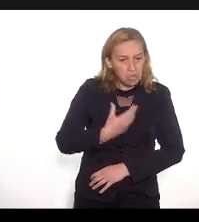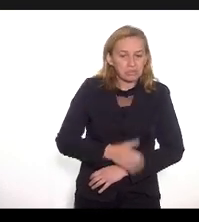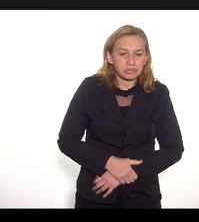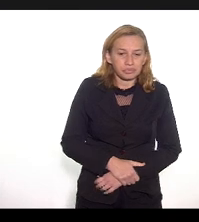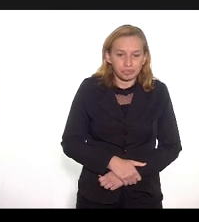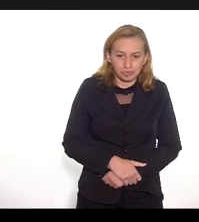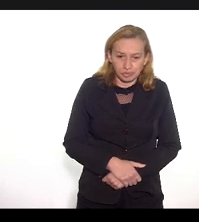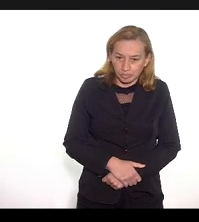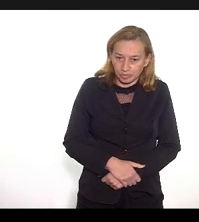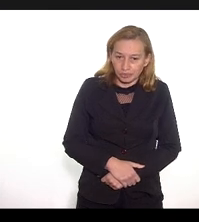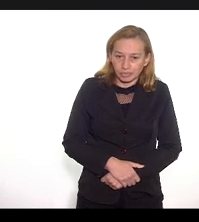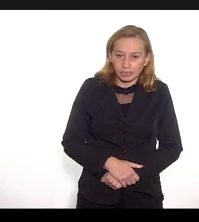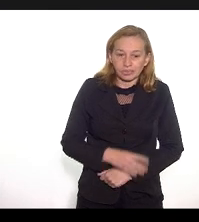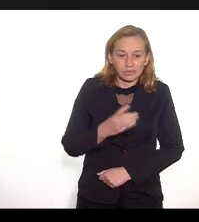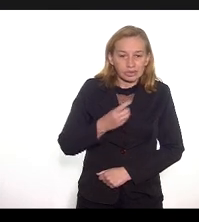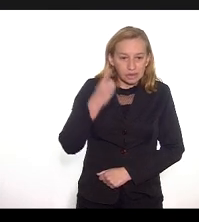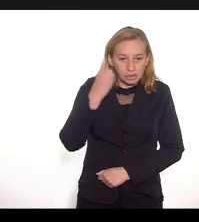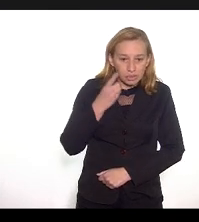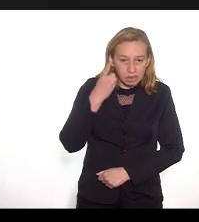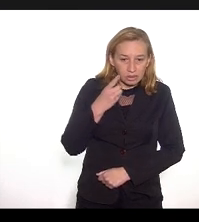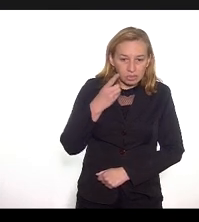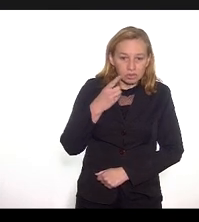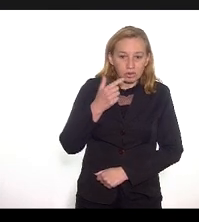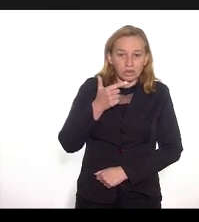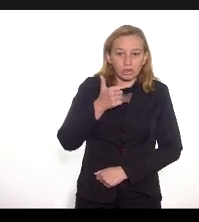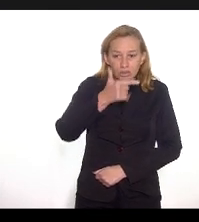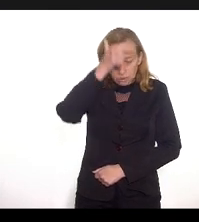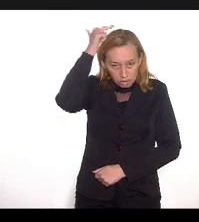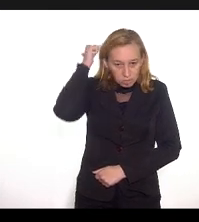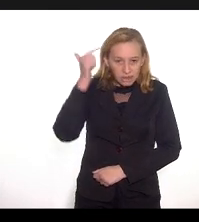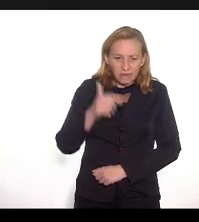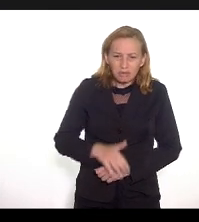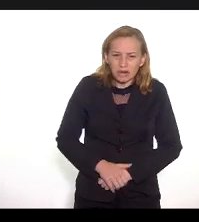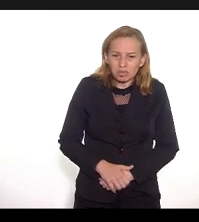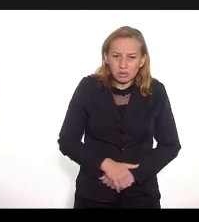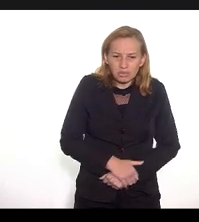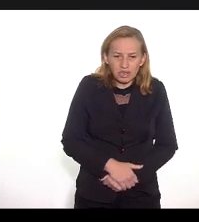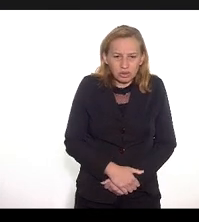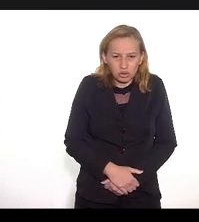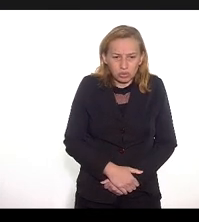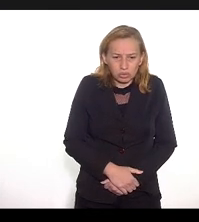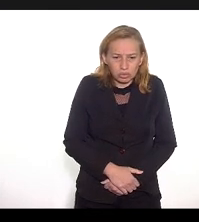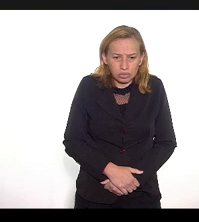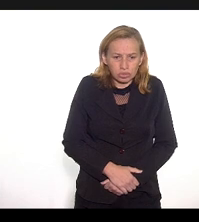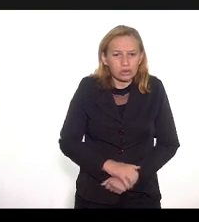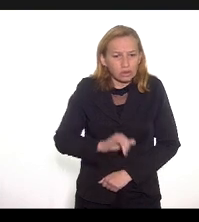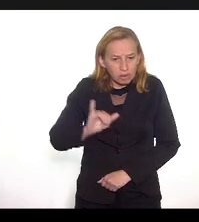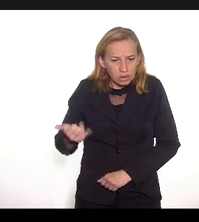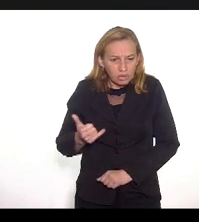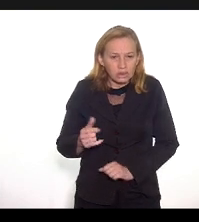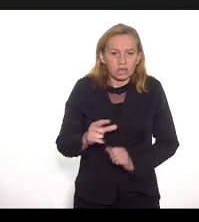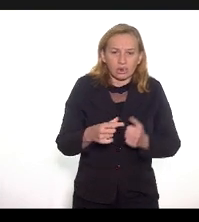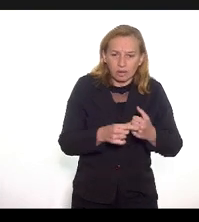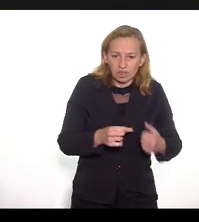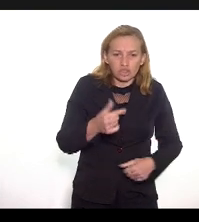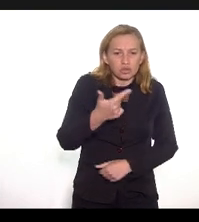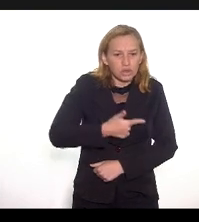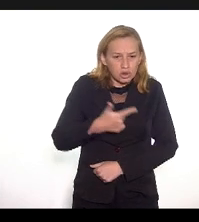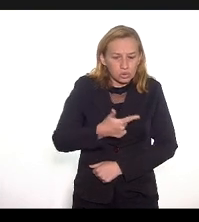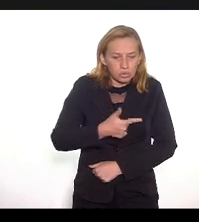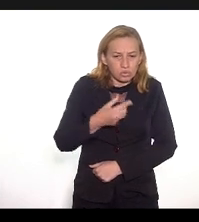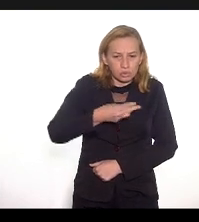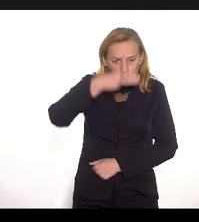acolher a emenda do deputado Luiz Paulo Mink. A hiperconcentração. Tem que aproveitar o artigo 2º, que no artigo 2º,